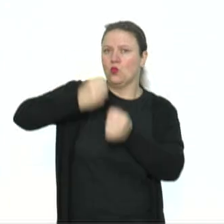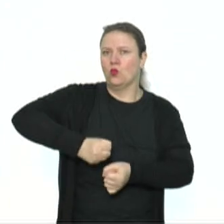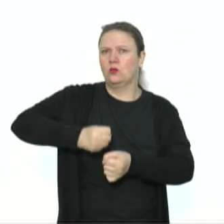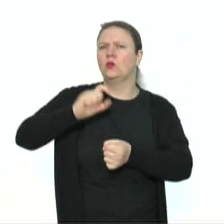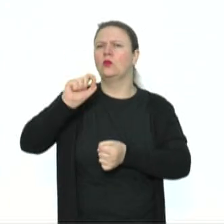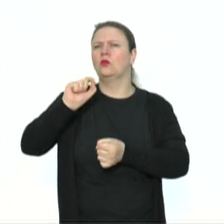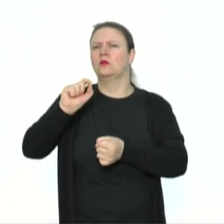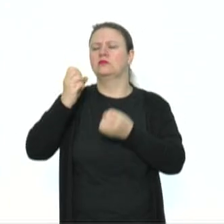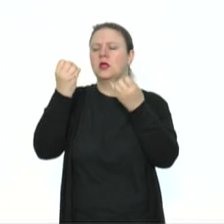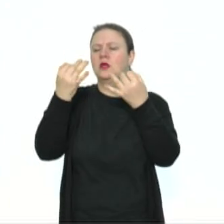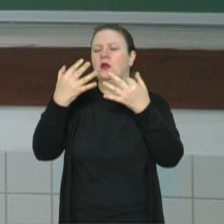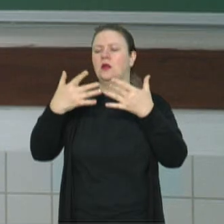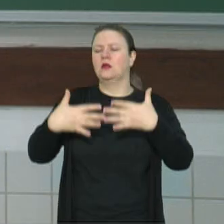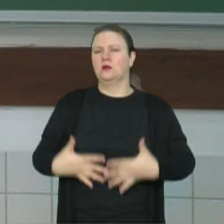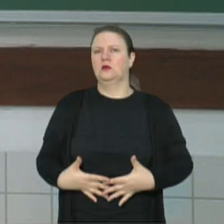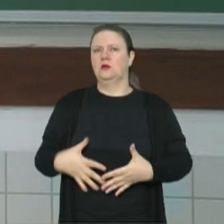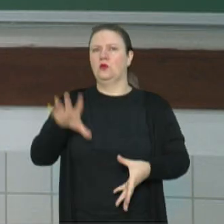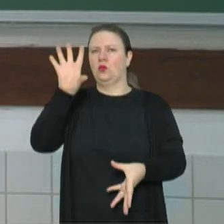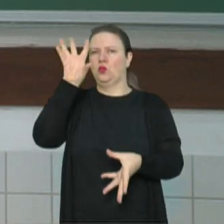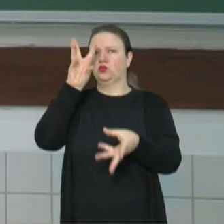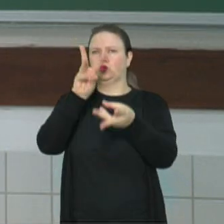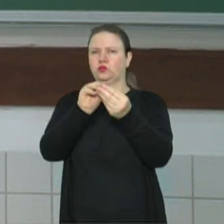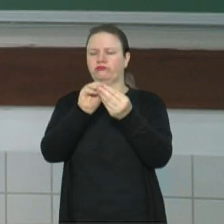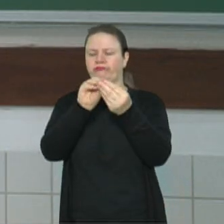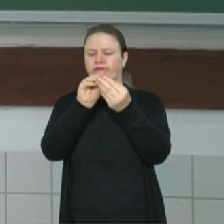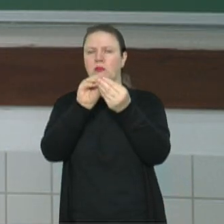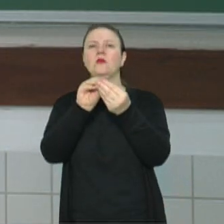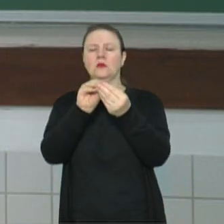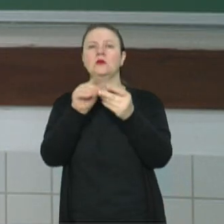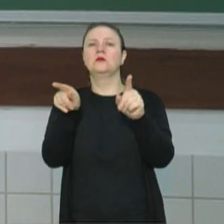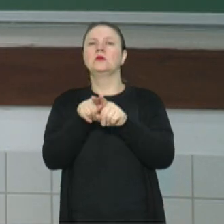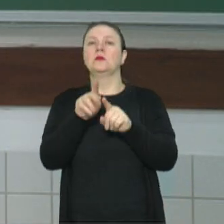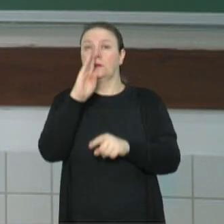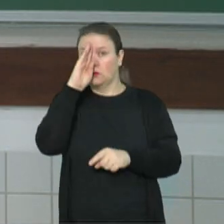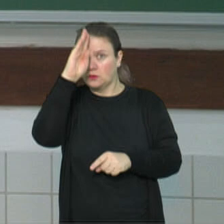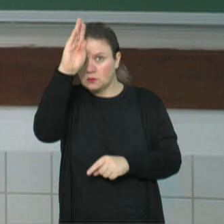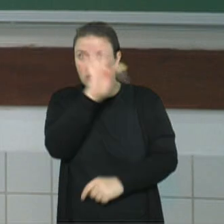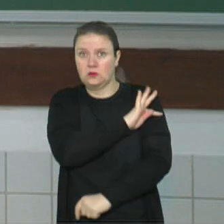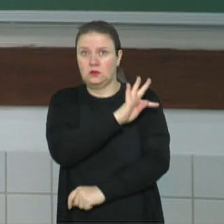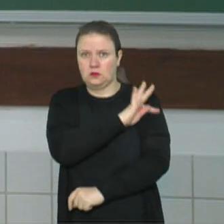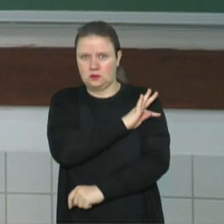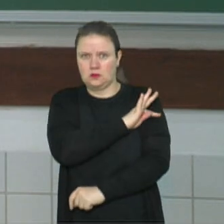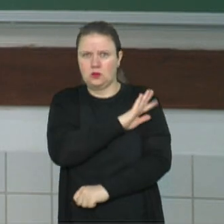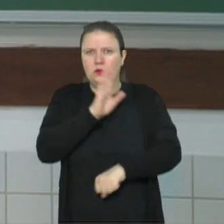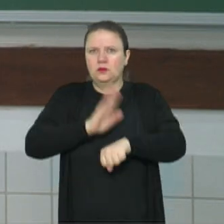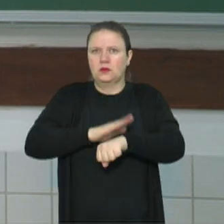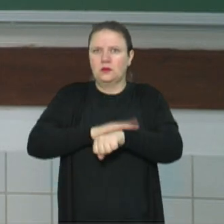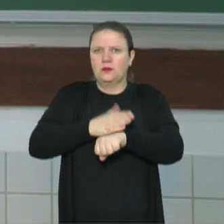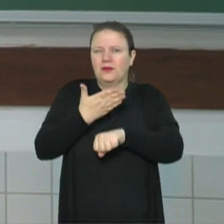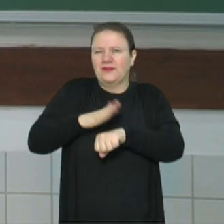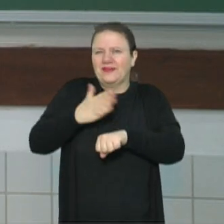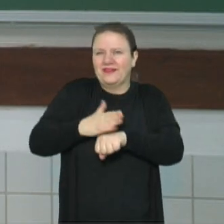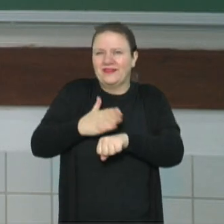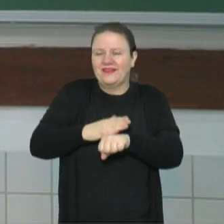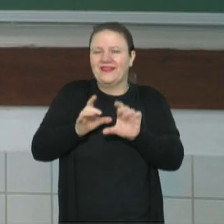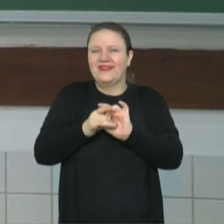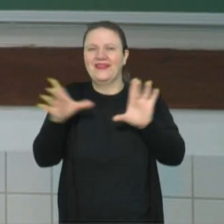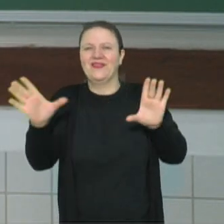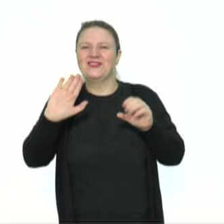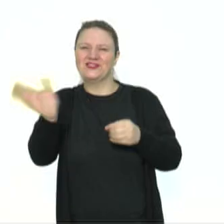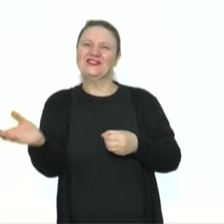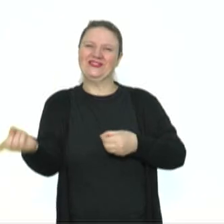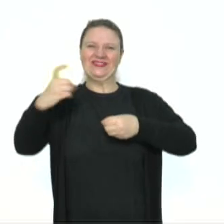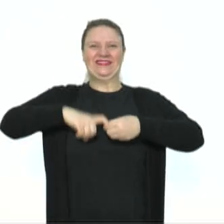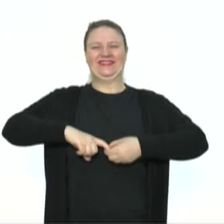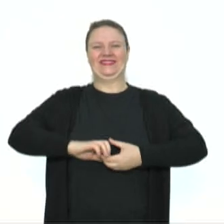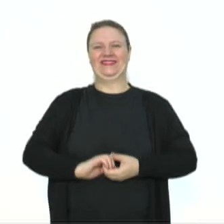vocês vão descrever ali de forma descritiva, né, quais são as principais técnicas que existem no jiu-jitsu. Vocês vão ter um tempinho para realizar essa atividade e já voltamos.